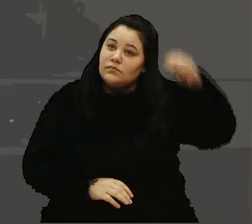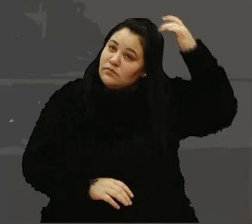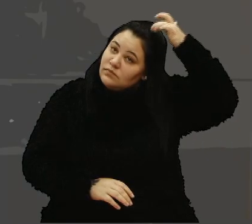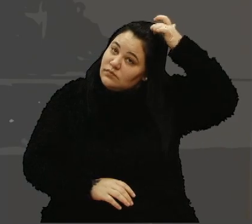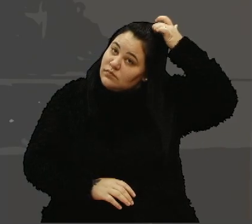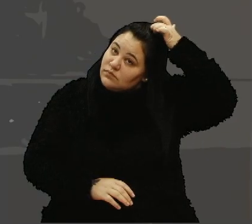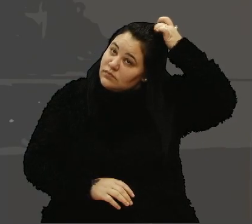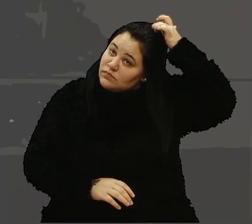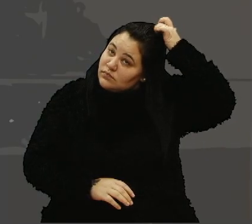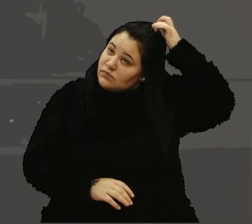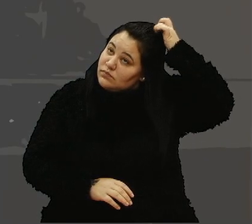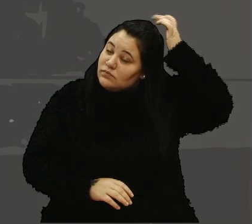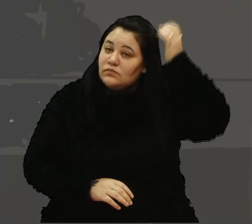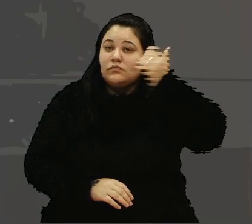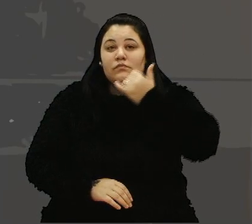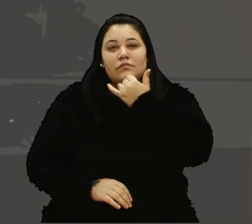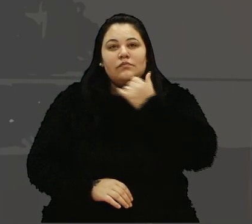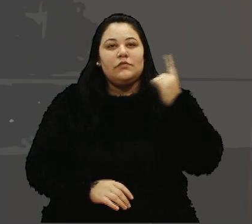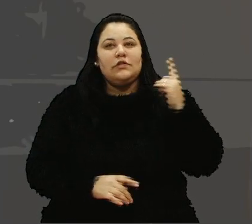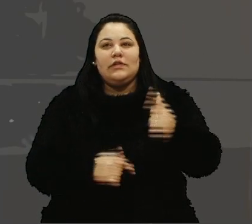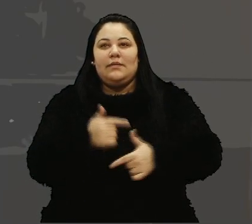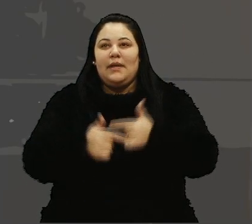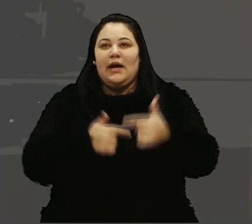serviços também, estações.